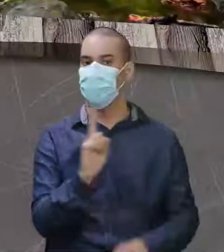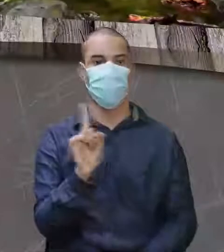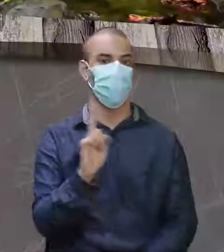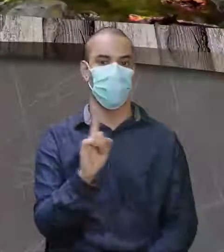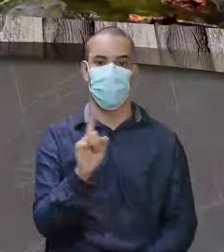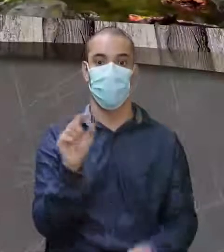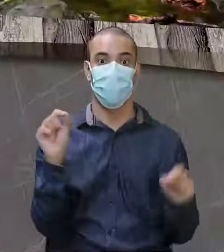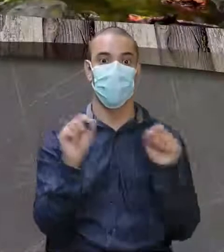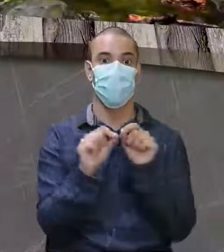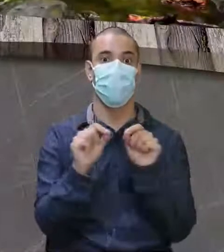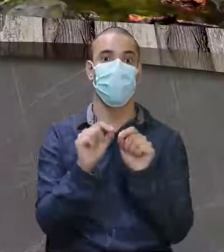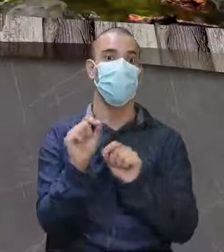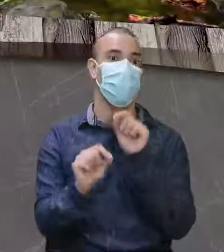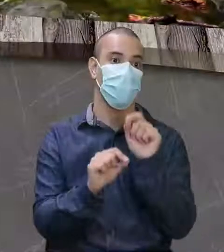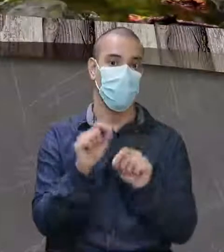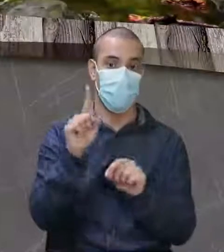corrigindo.